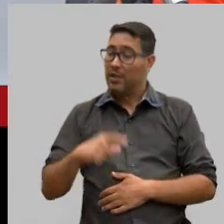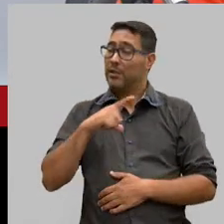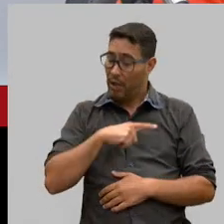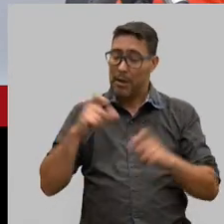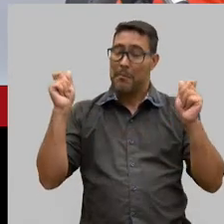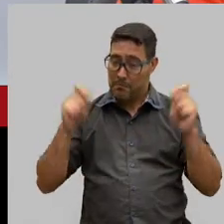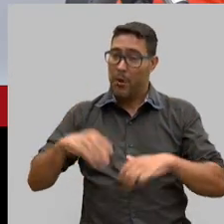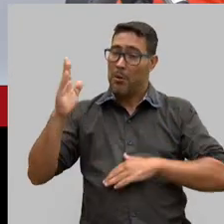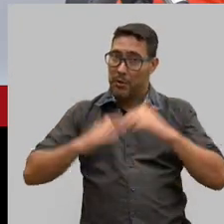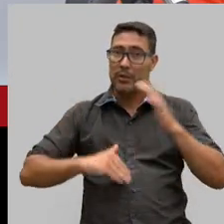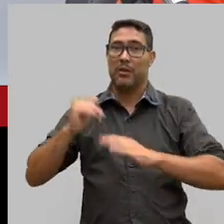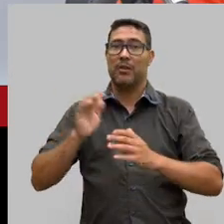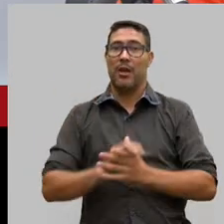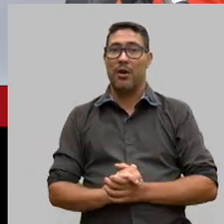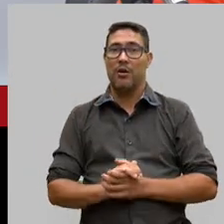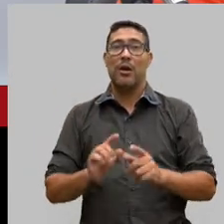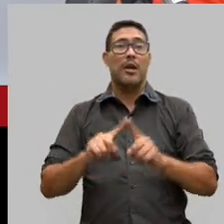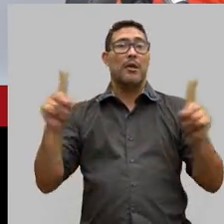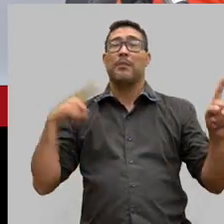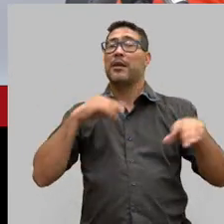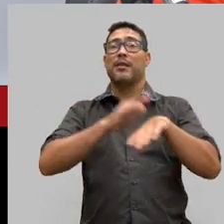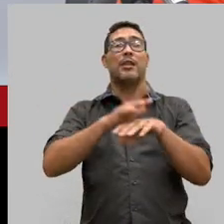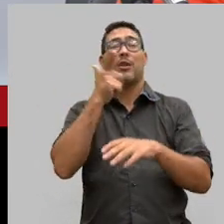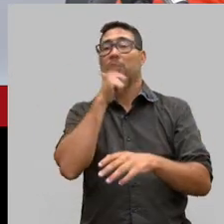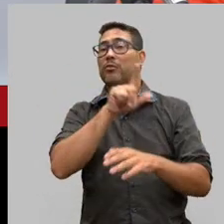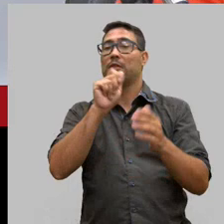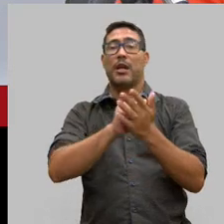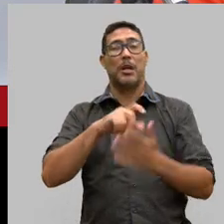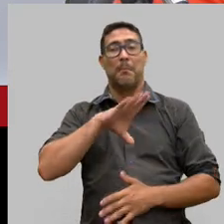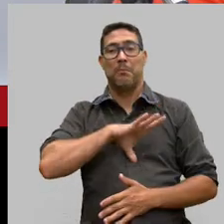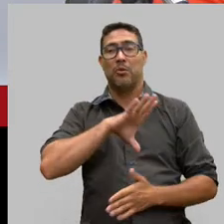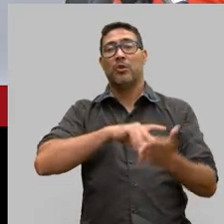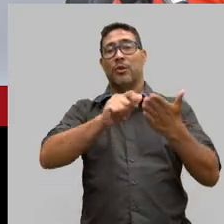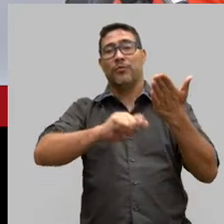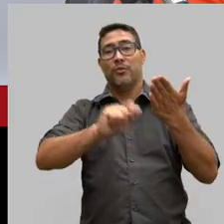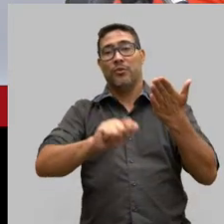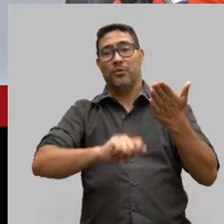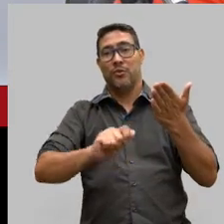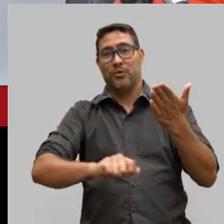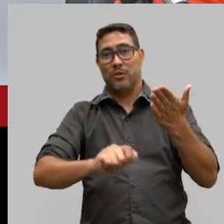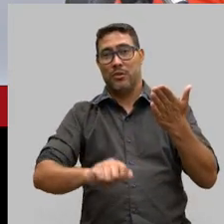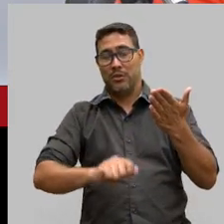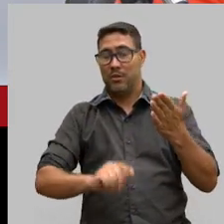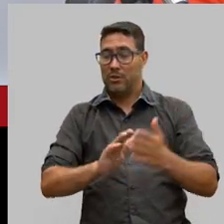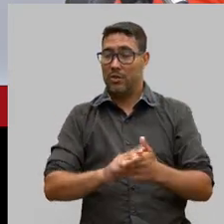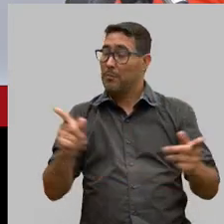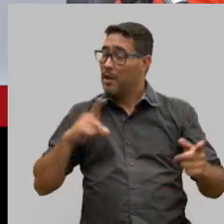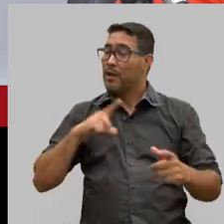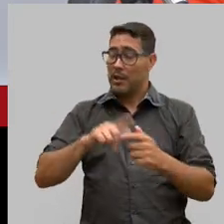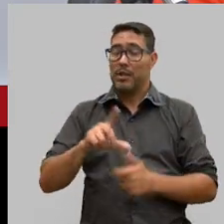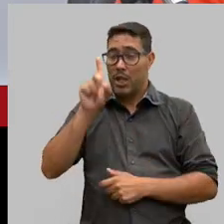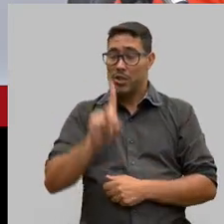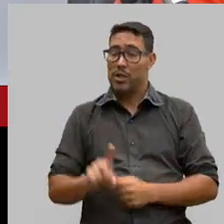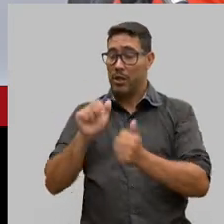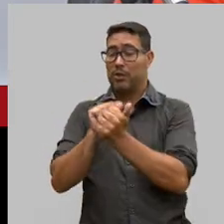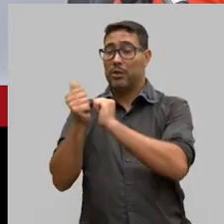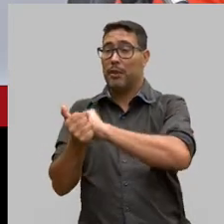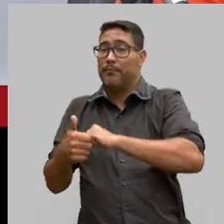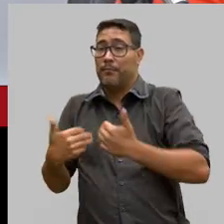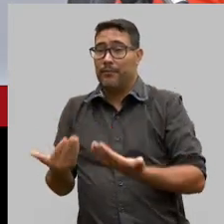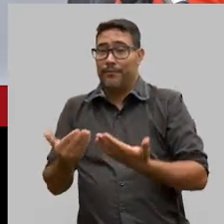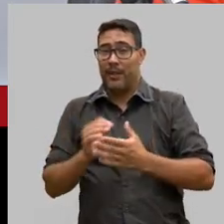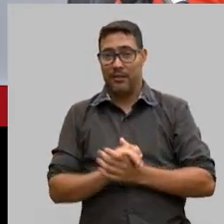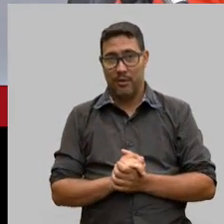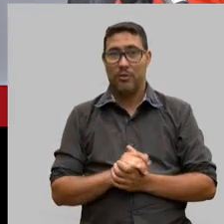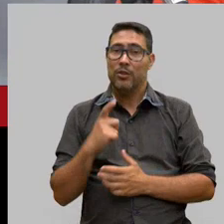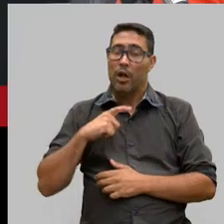escreve a redação como é que ele vai entrar na faculdade e ele tem direito adaptação então nós precisamos trabalhar